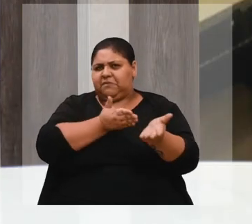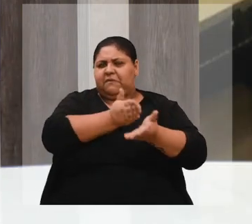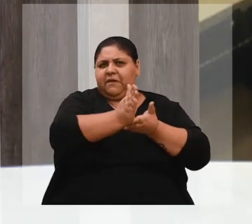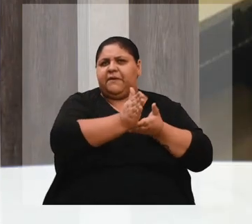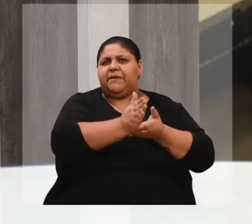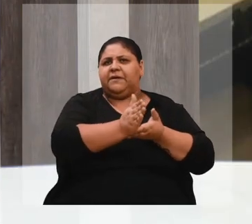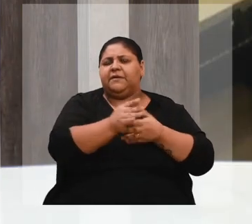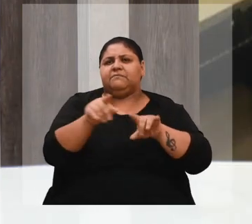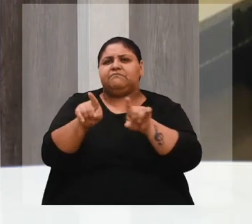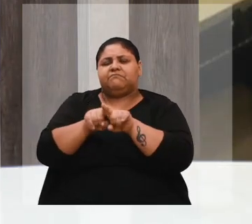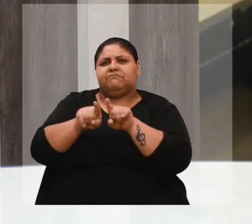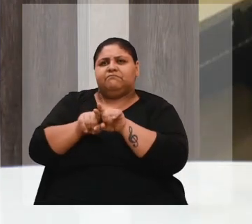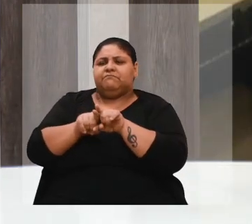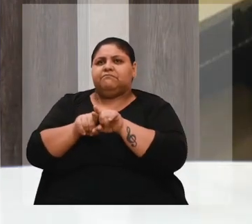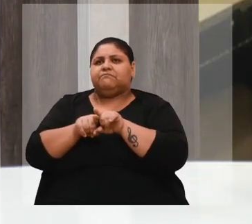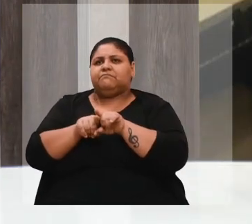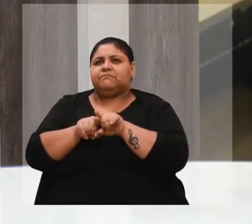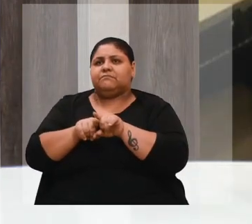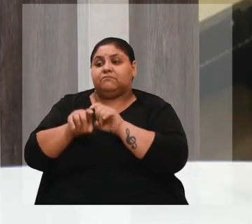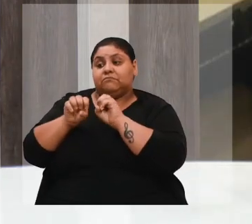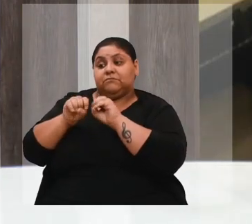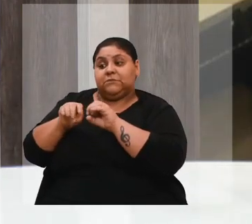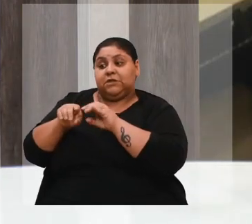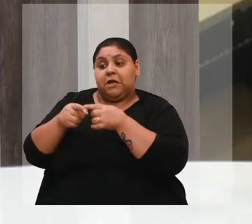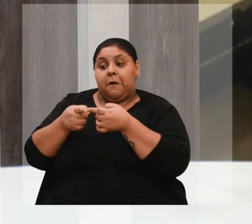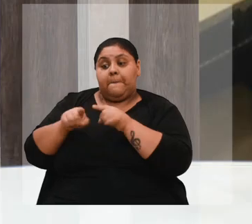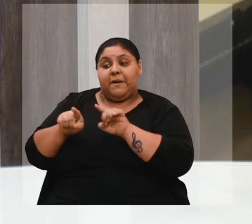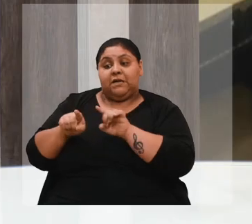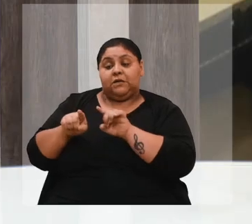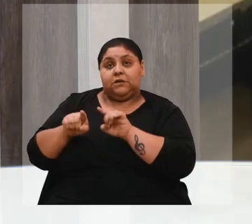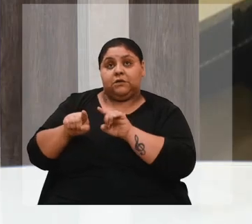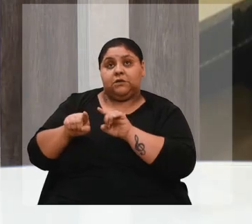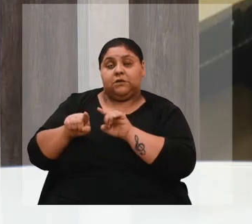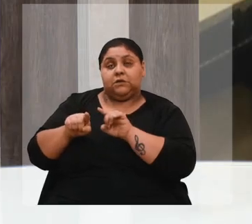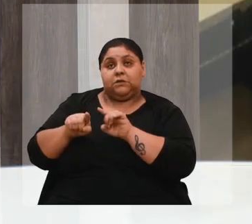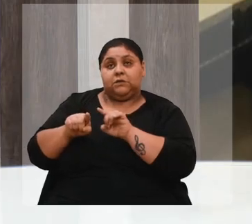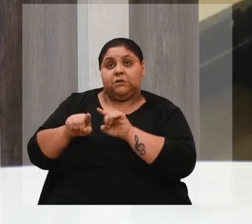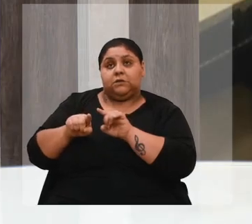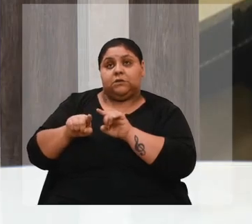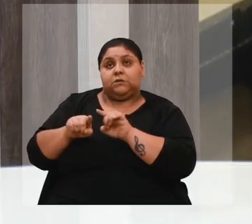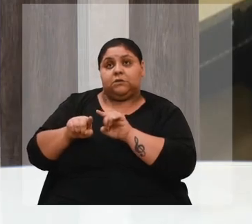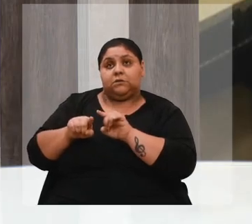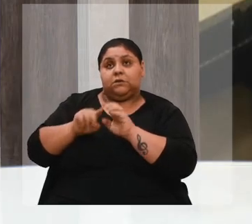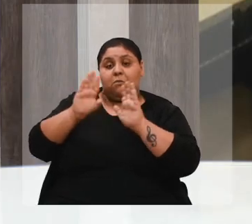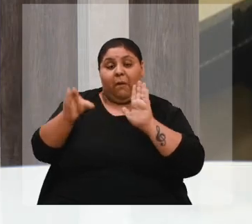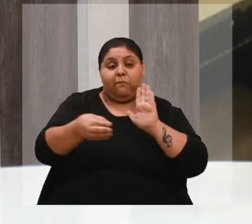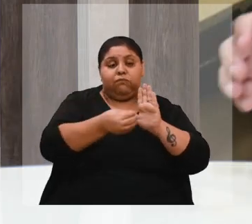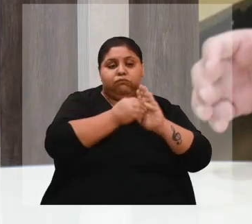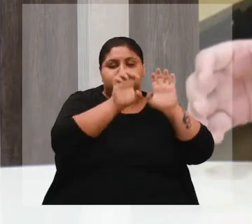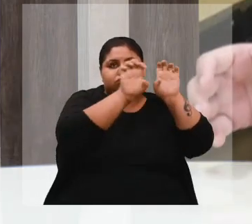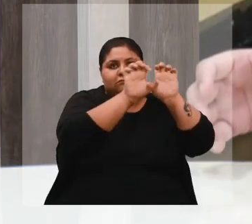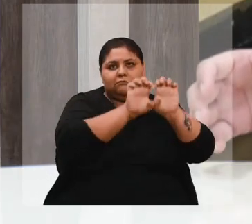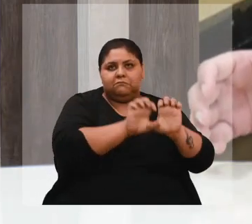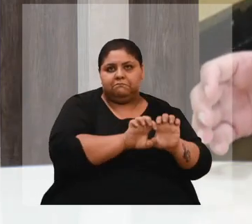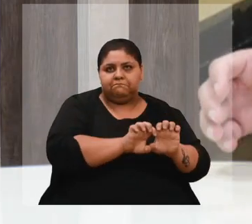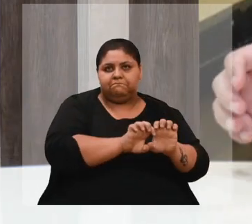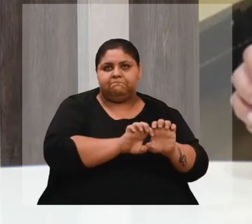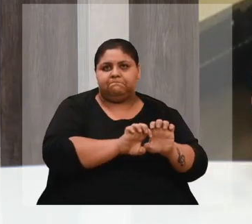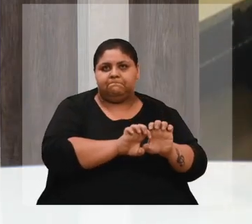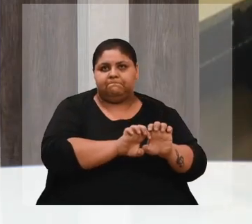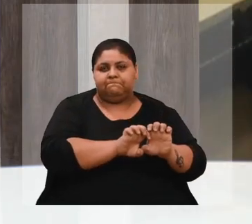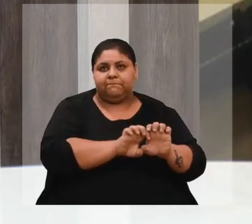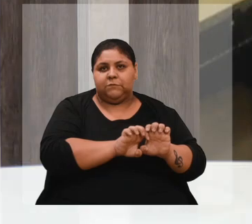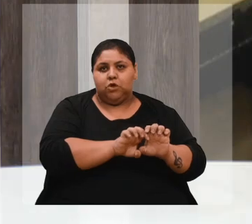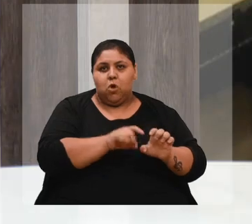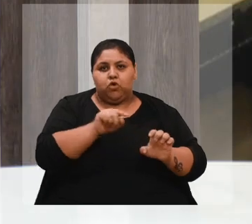ser aprovado, vai também nessa linha da educação, mas aí implementando já numa parte estrutural.